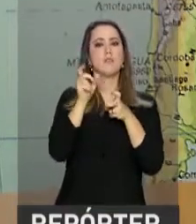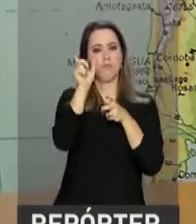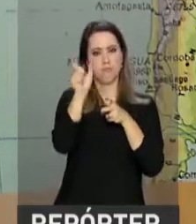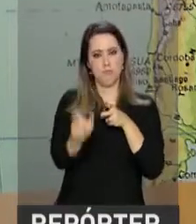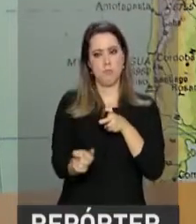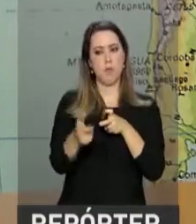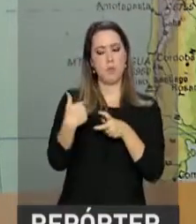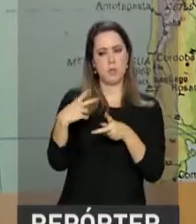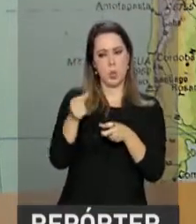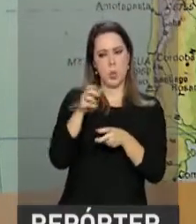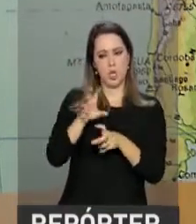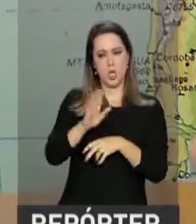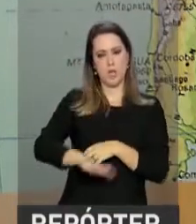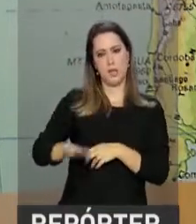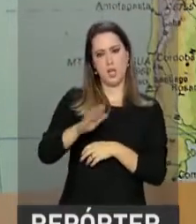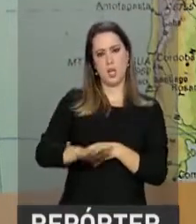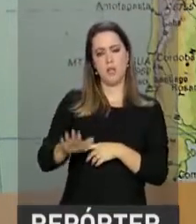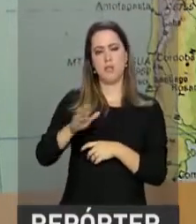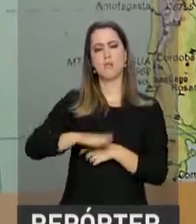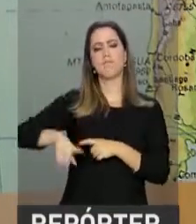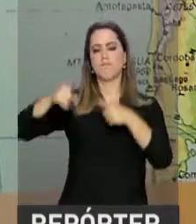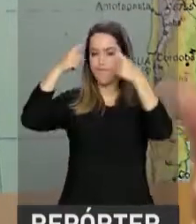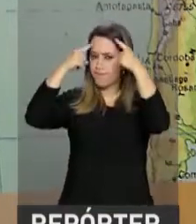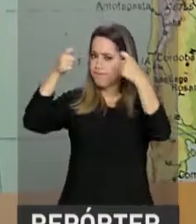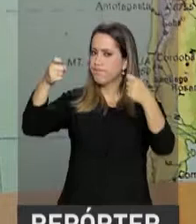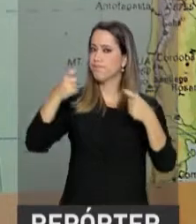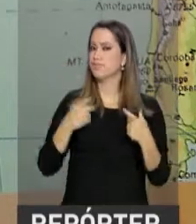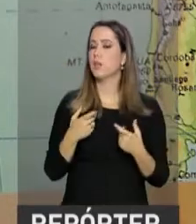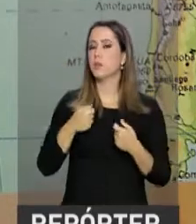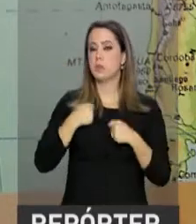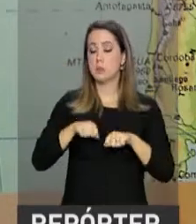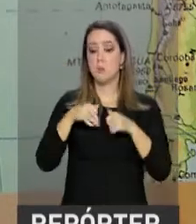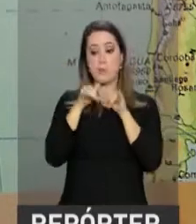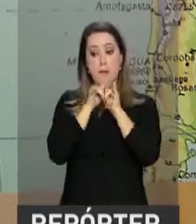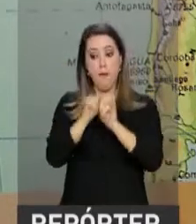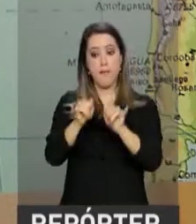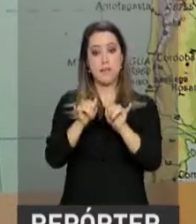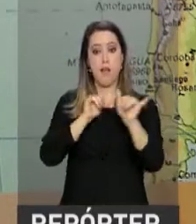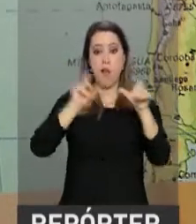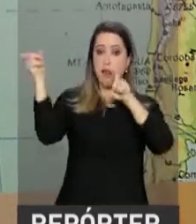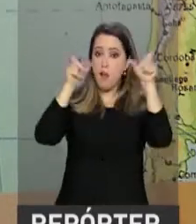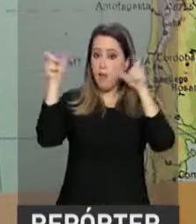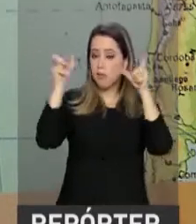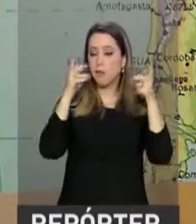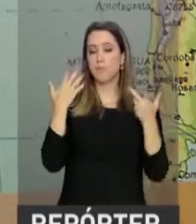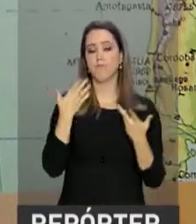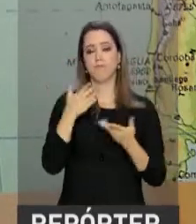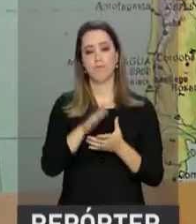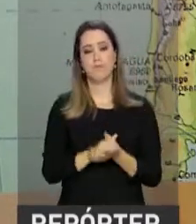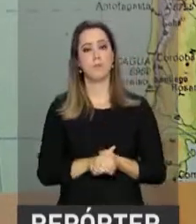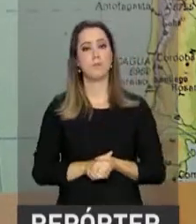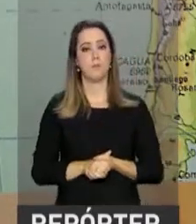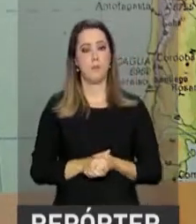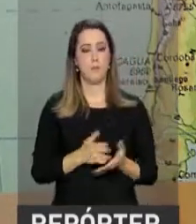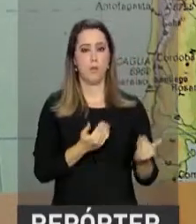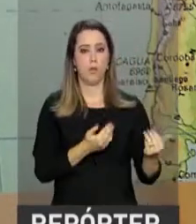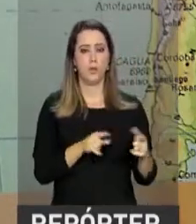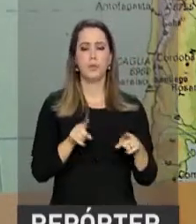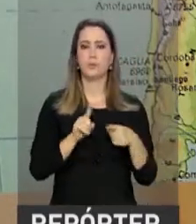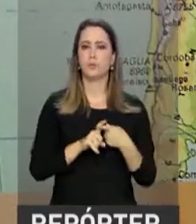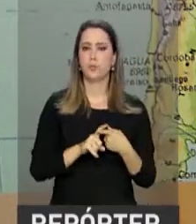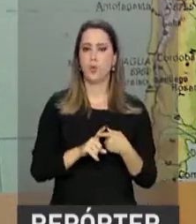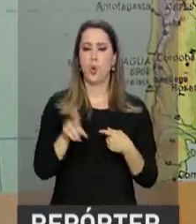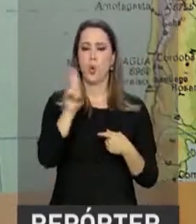treinados para fazer a denúncia caso eles presence algum ato de exploração de crianças e adolescentes entre elas